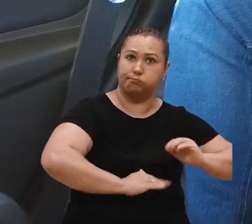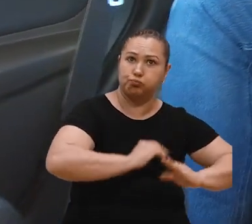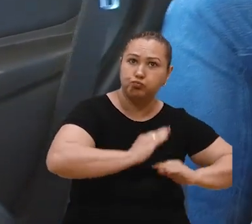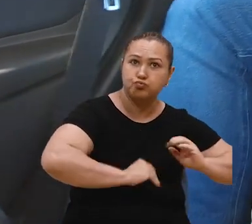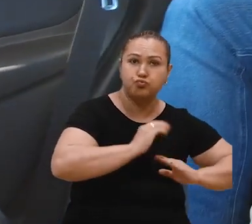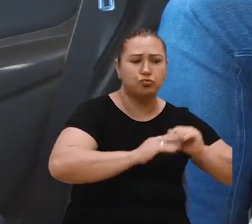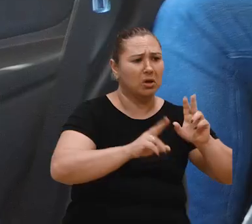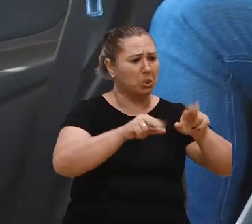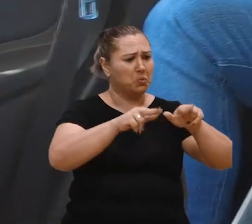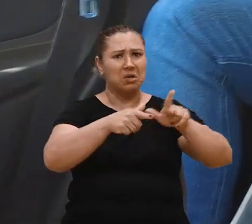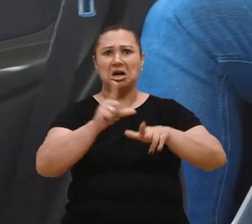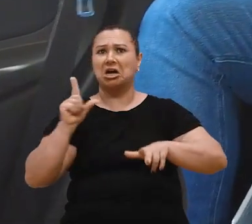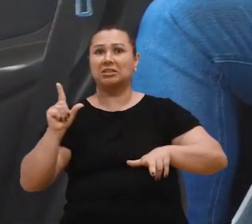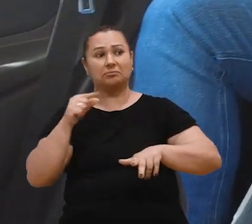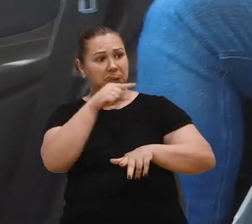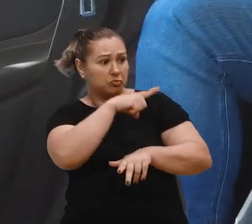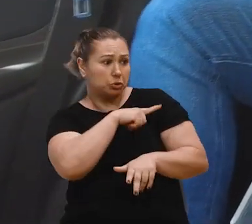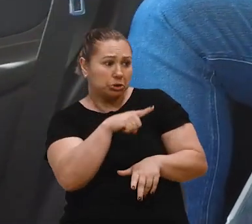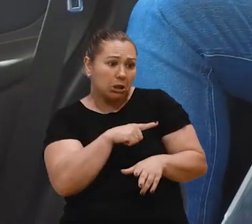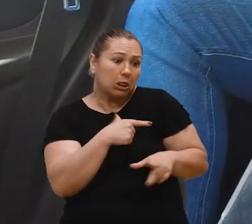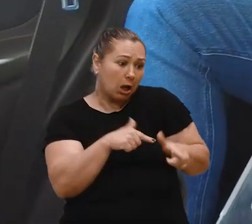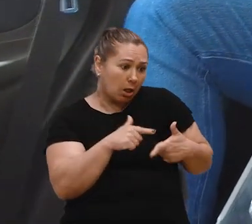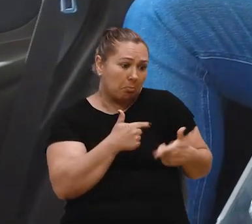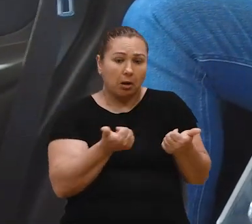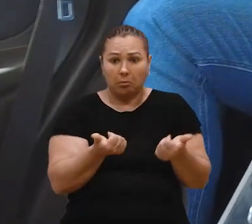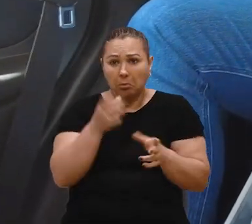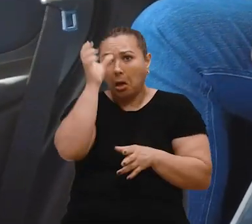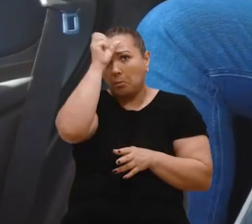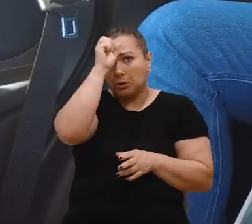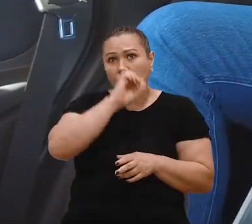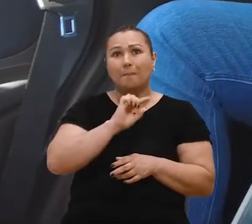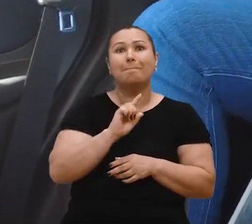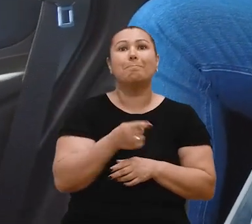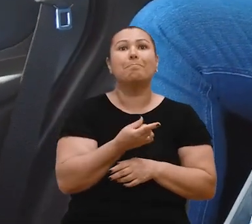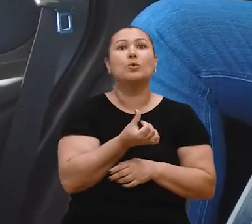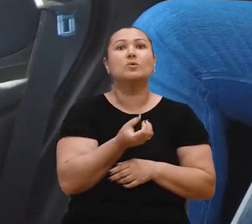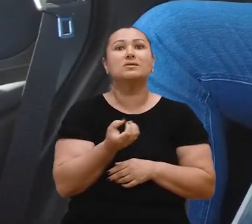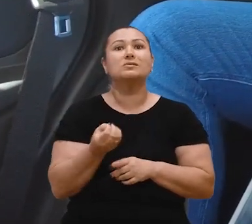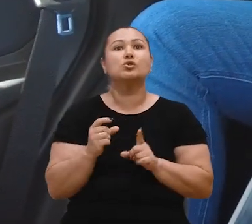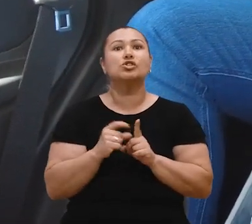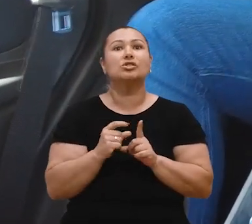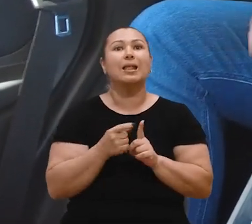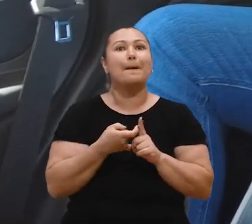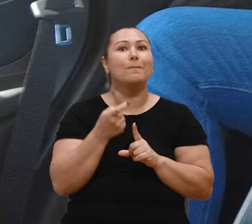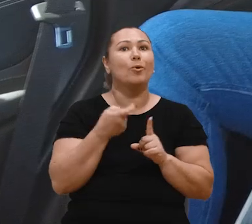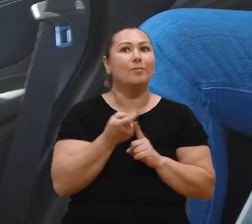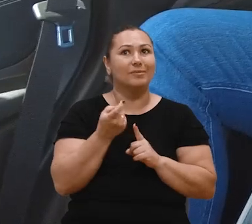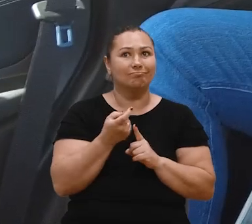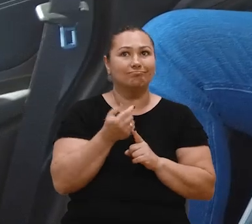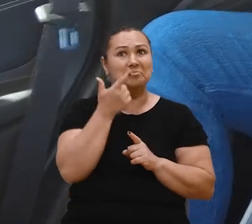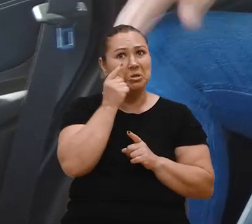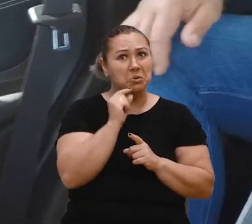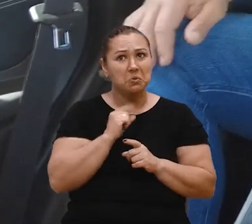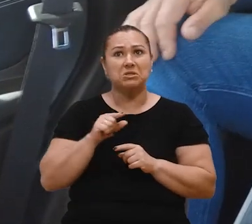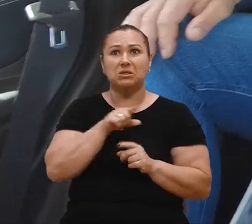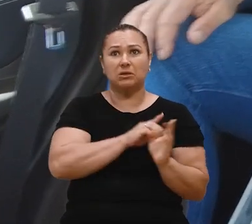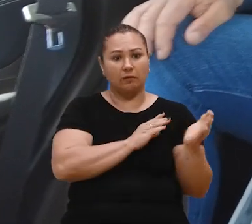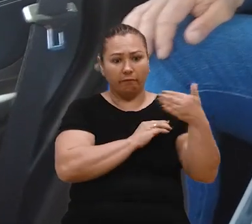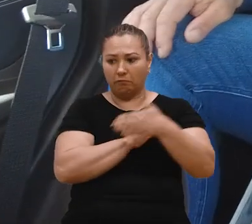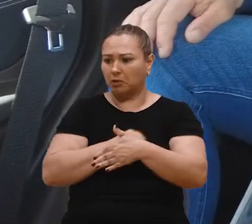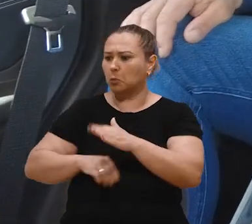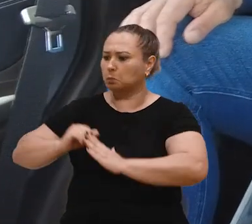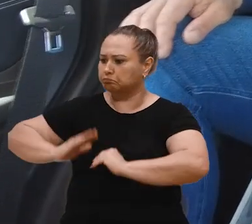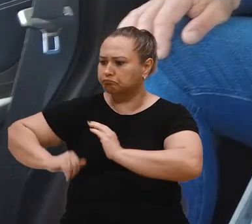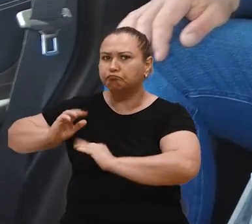obra, né? Mas era o que tinha, né? Isso, $1.600 por mês. Então eu consegui construir aquilo que eu tenho